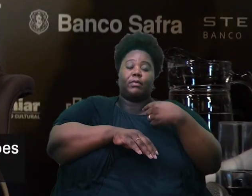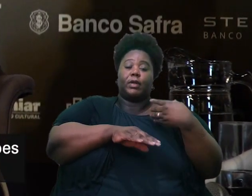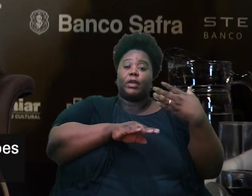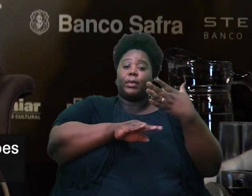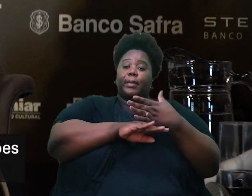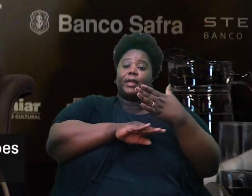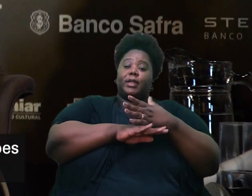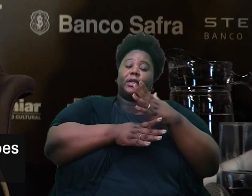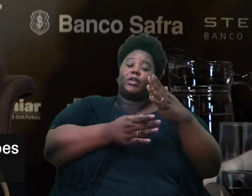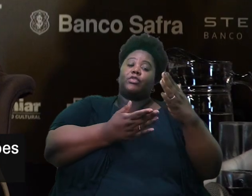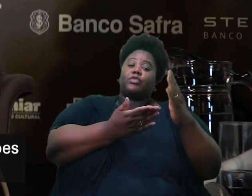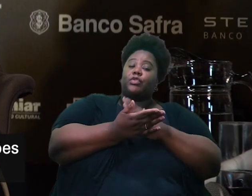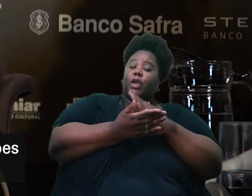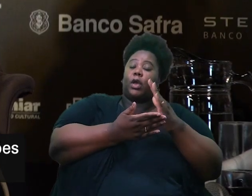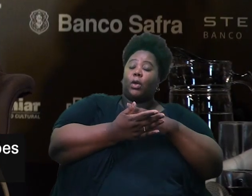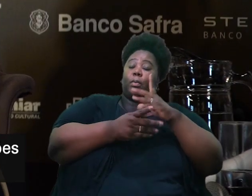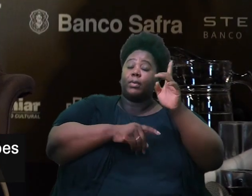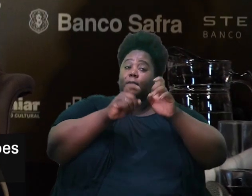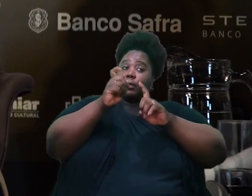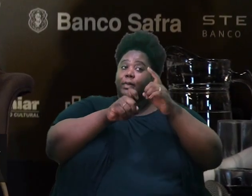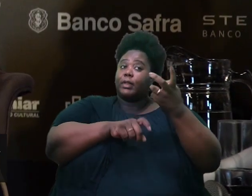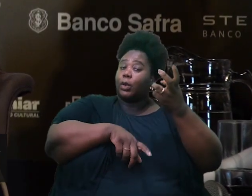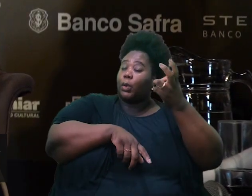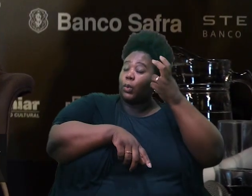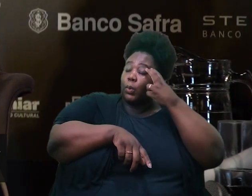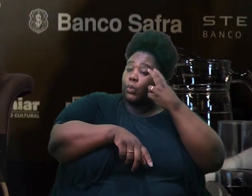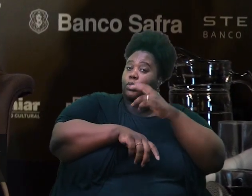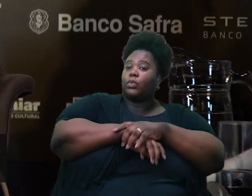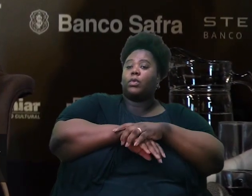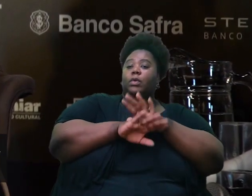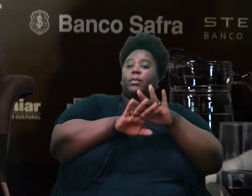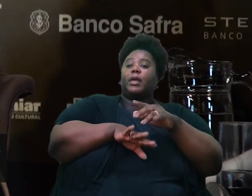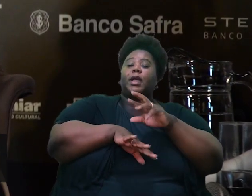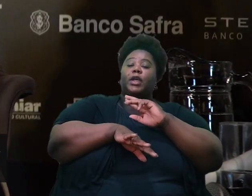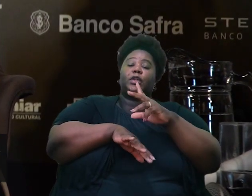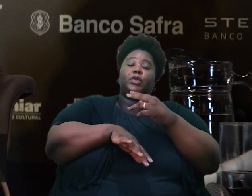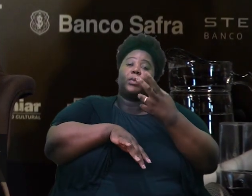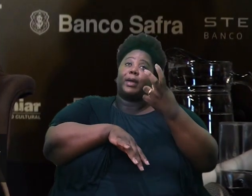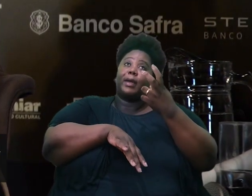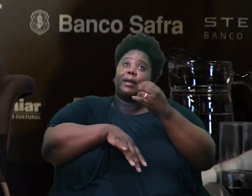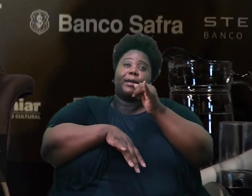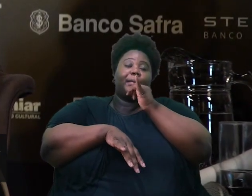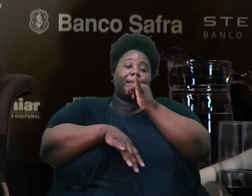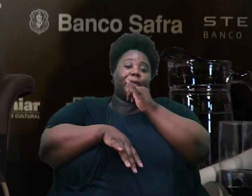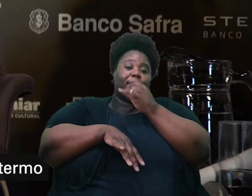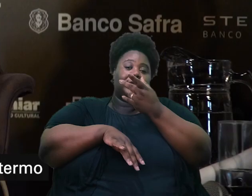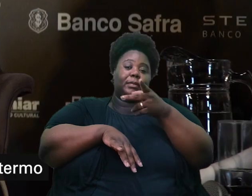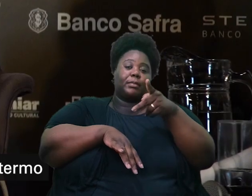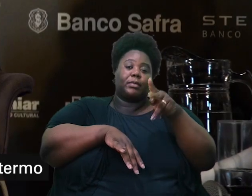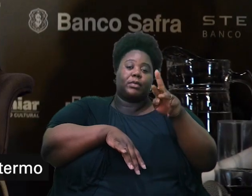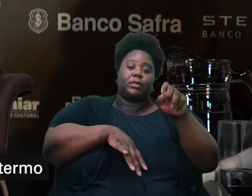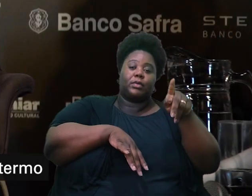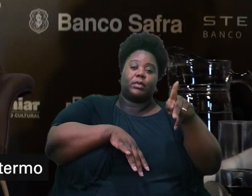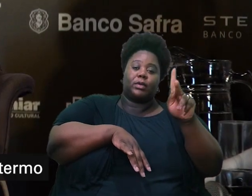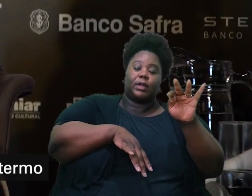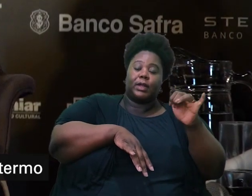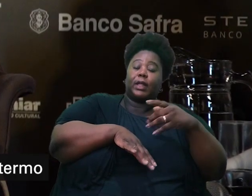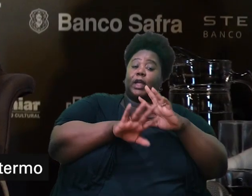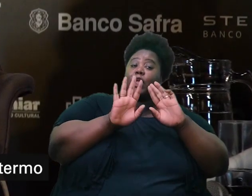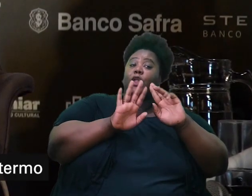de algumas expressões culturais, mas não faz parte, por exemplo, é incrível, do reinado. Né? Esse não